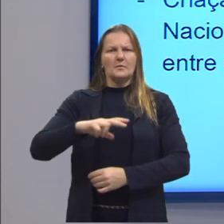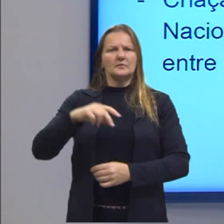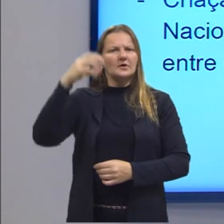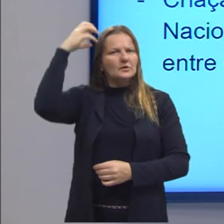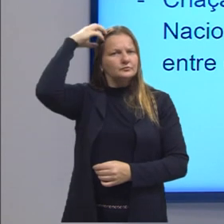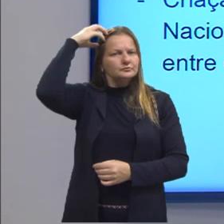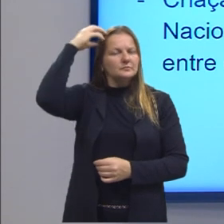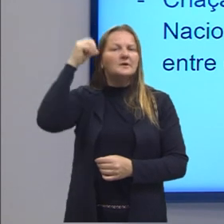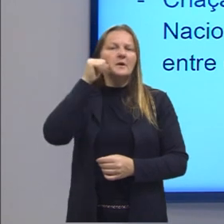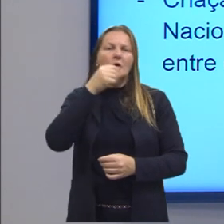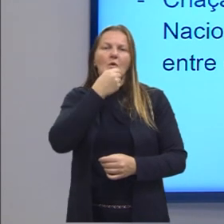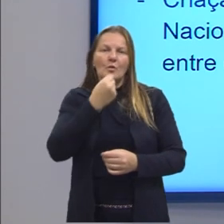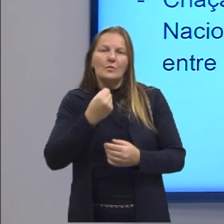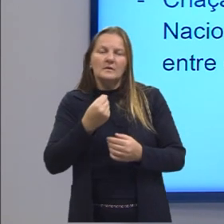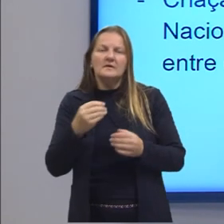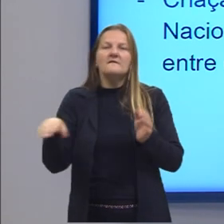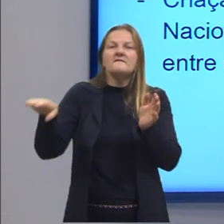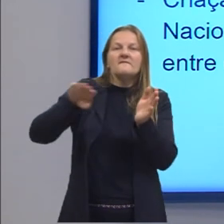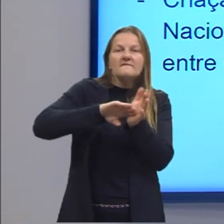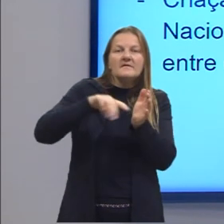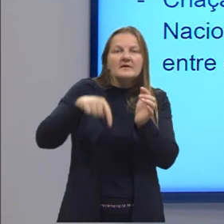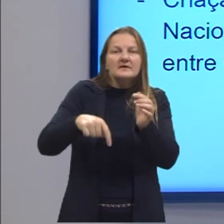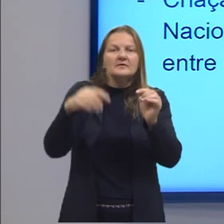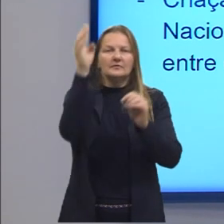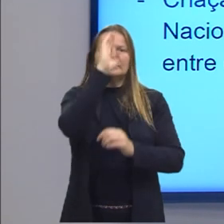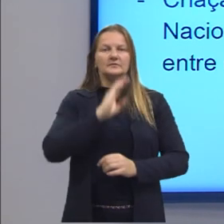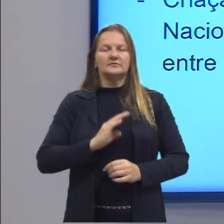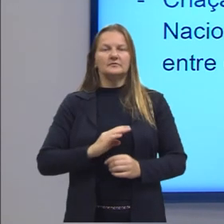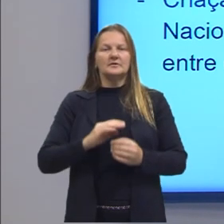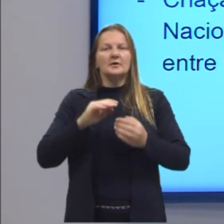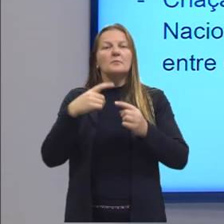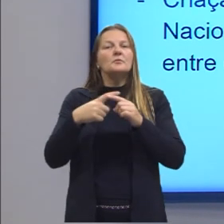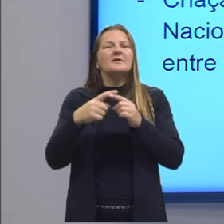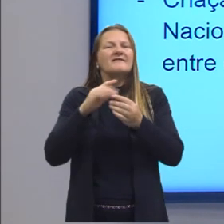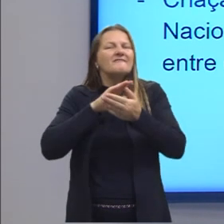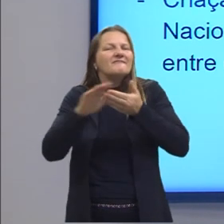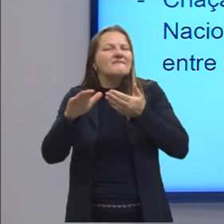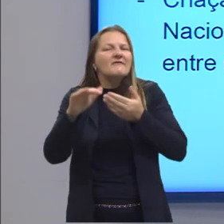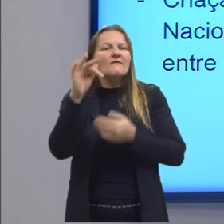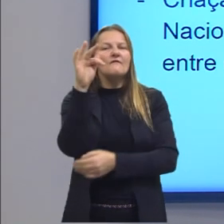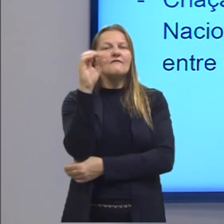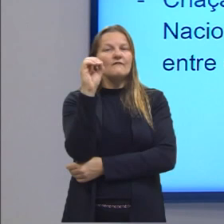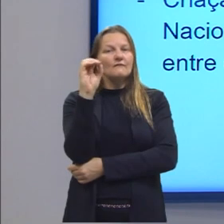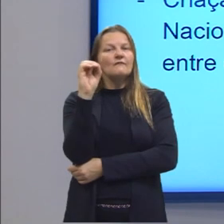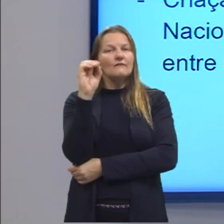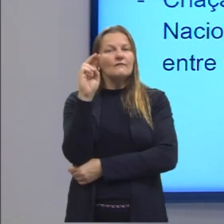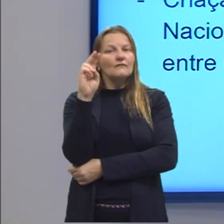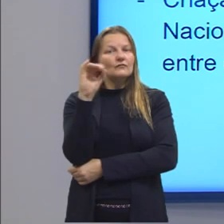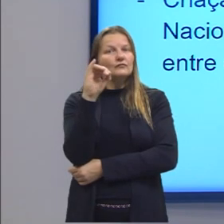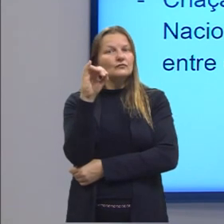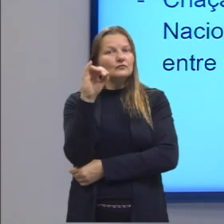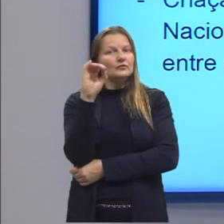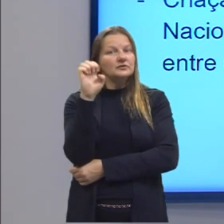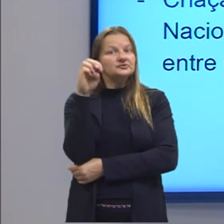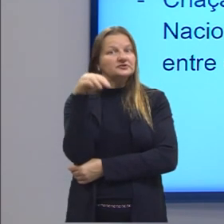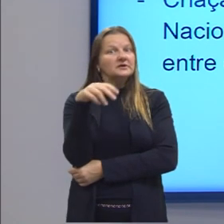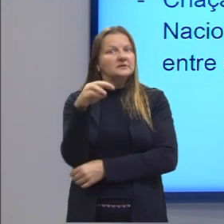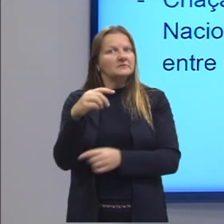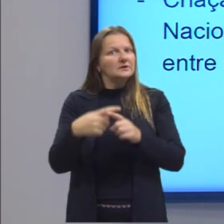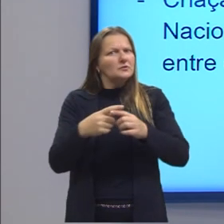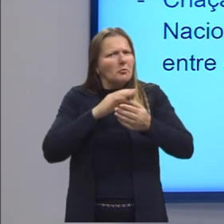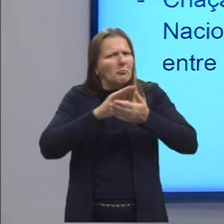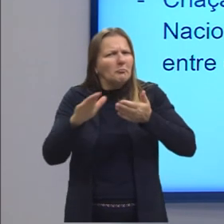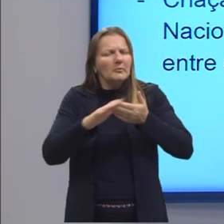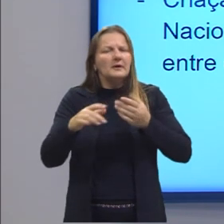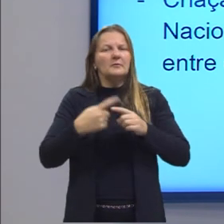rei a rainha vem para o Brasil eles fogem para cá porque por causa do Napoleão a gente falou também na